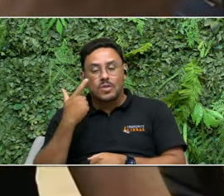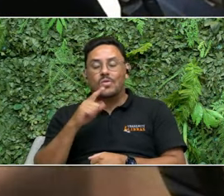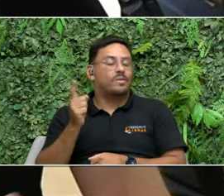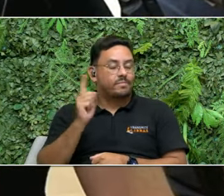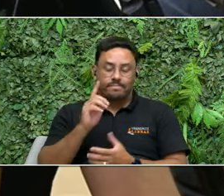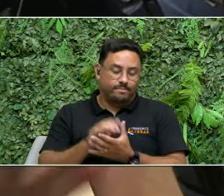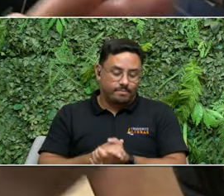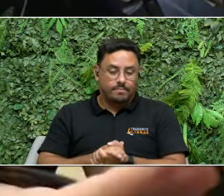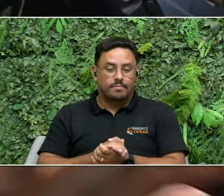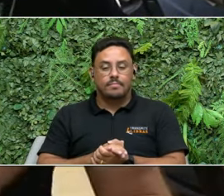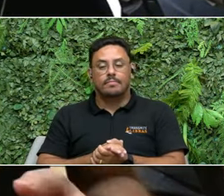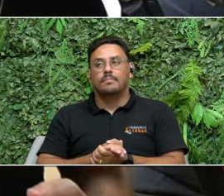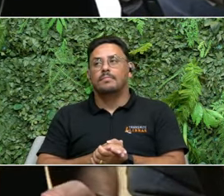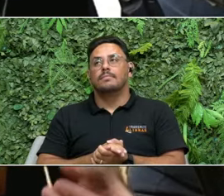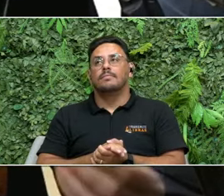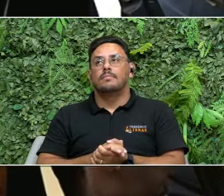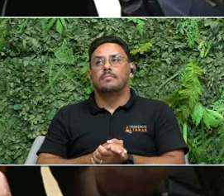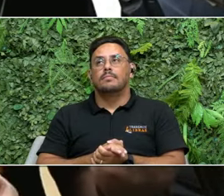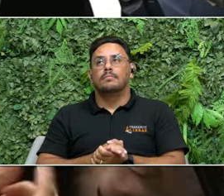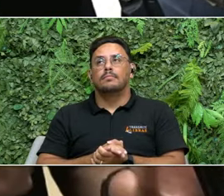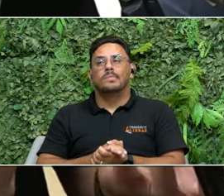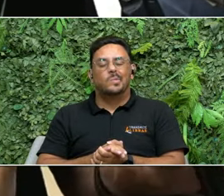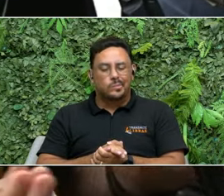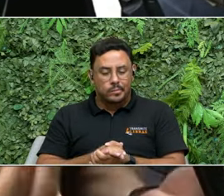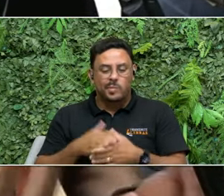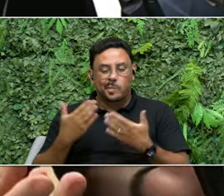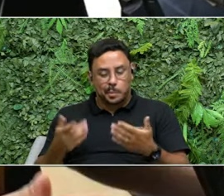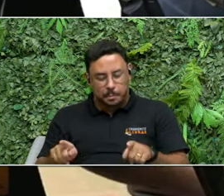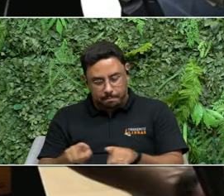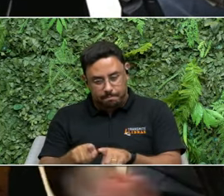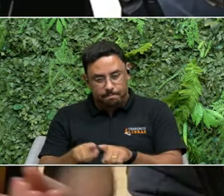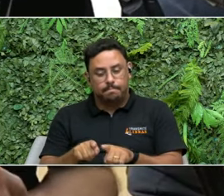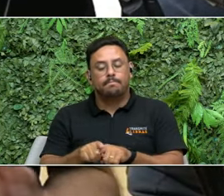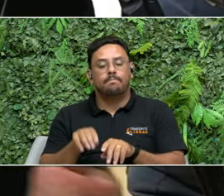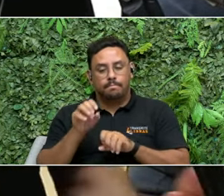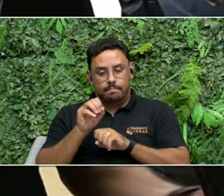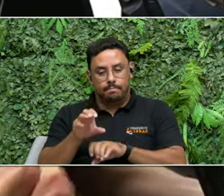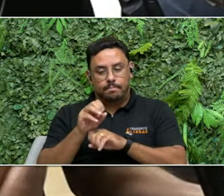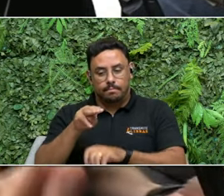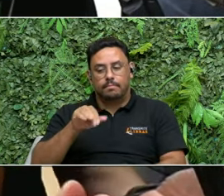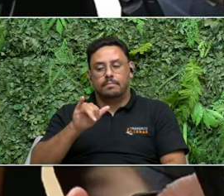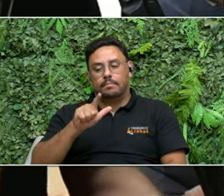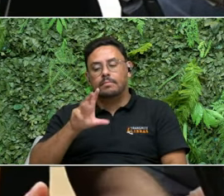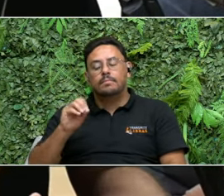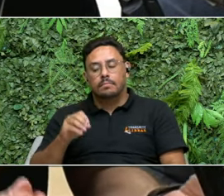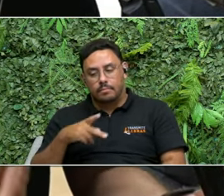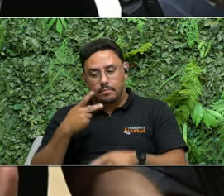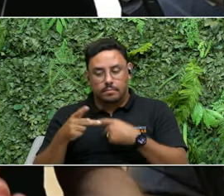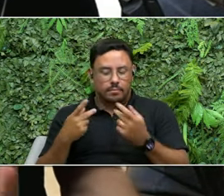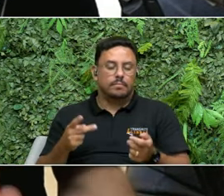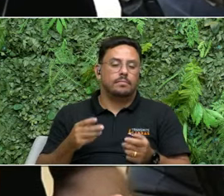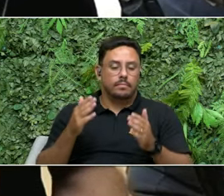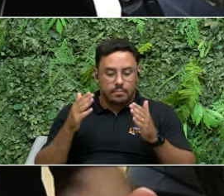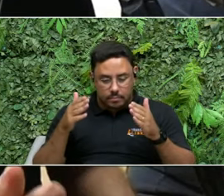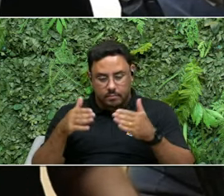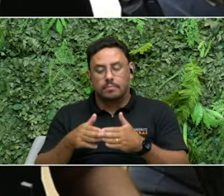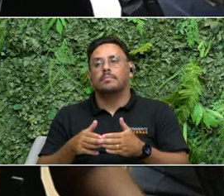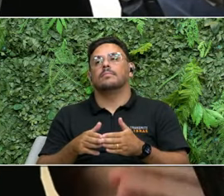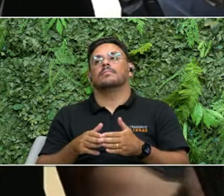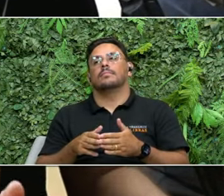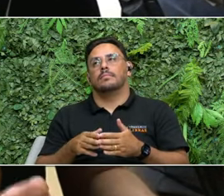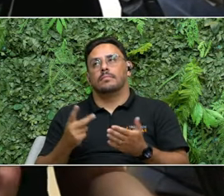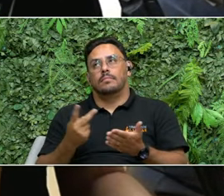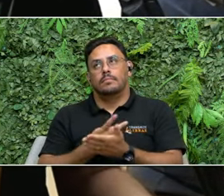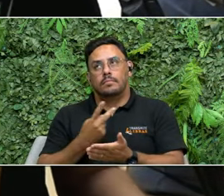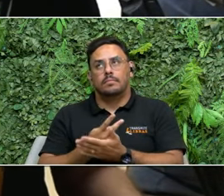conta e eu e e e e claro que o Gabriel não vai pra entrevista coletiva e vai tocar nesses pontos né